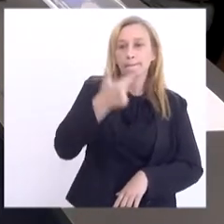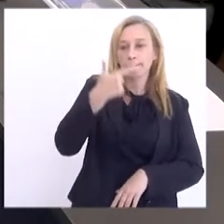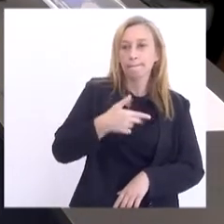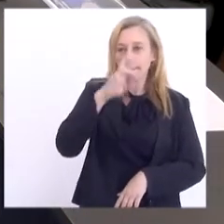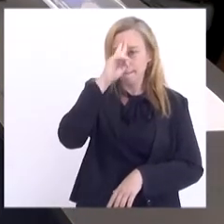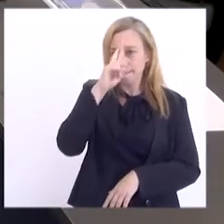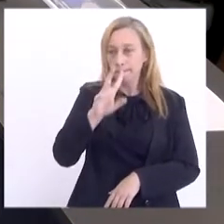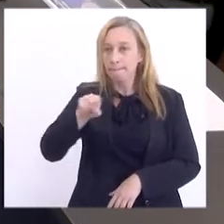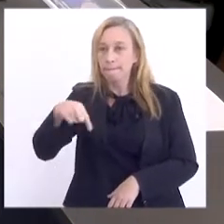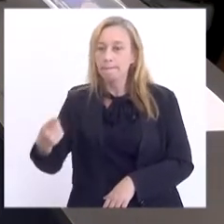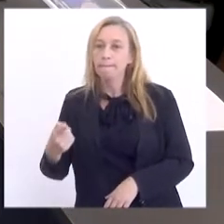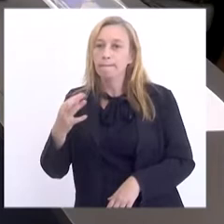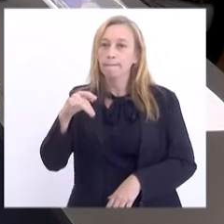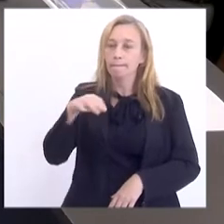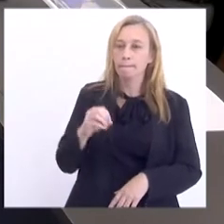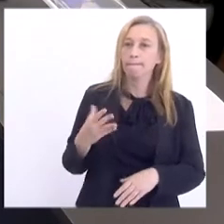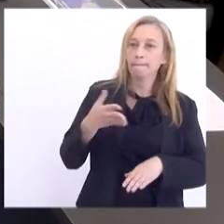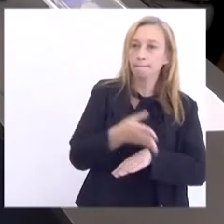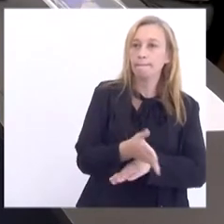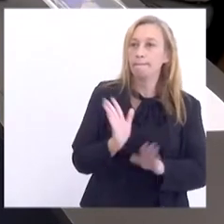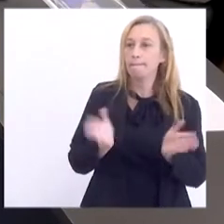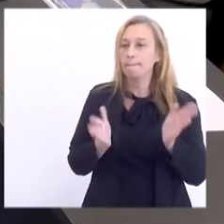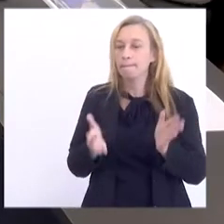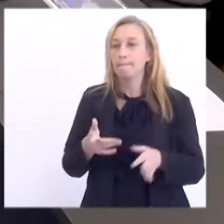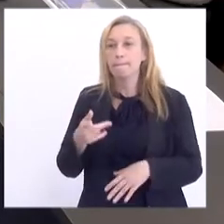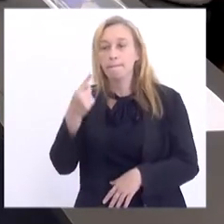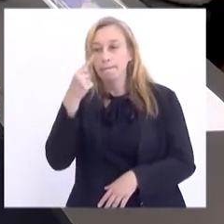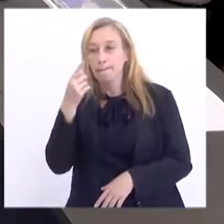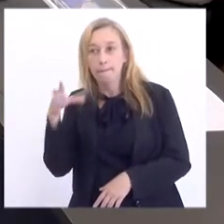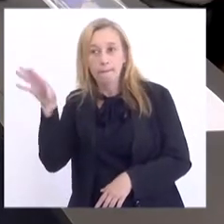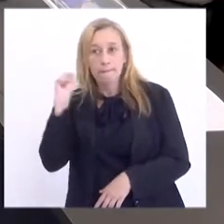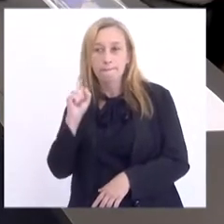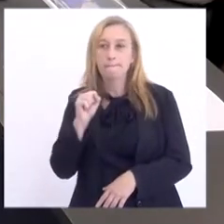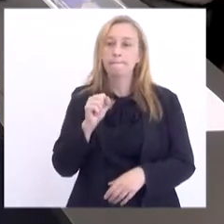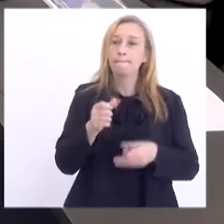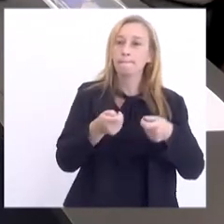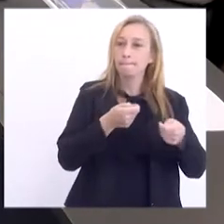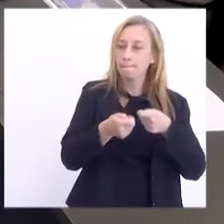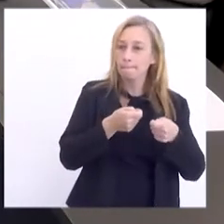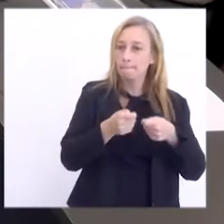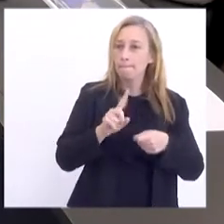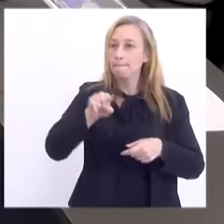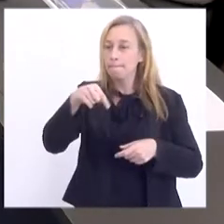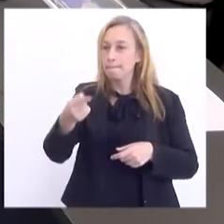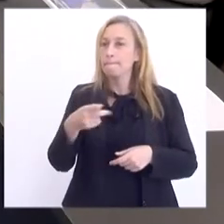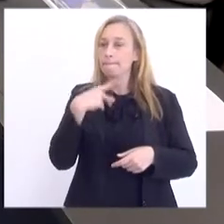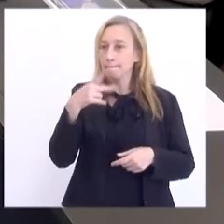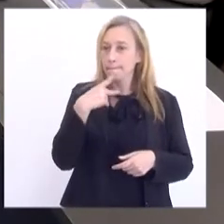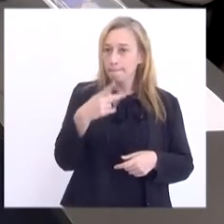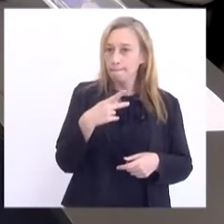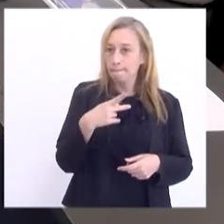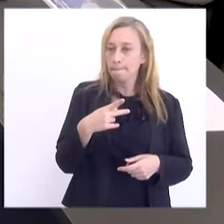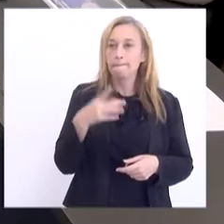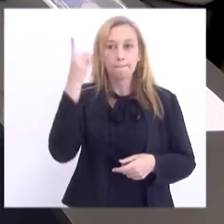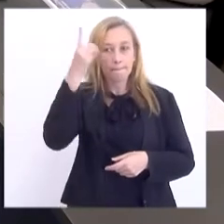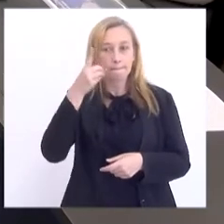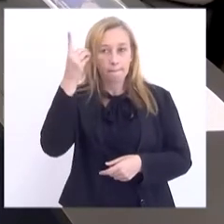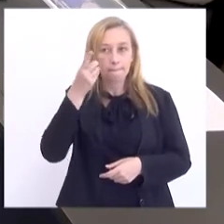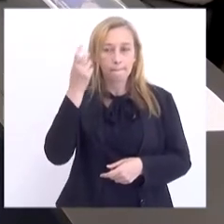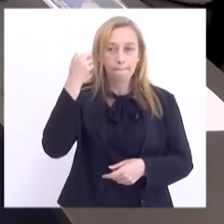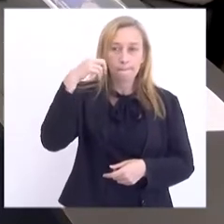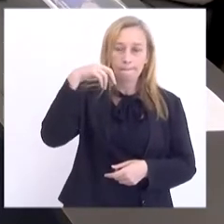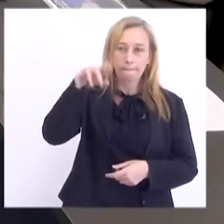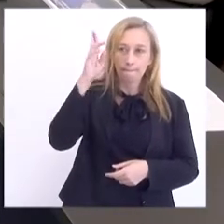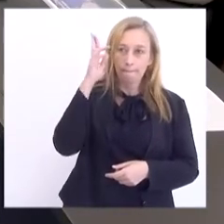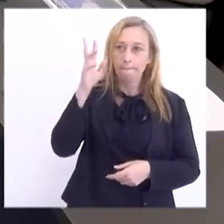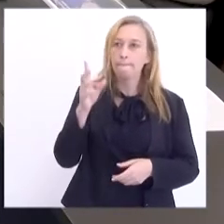depois o Pablo entra porque agora a gente vai ouvir a Controladoria e eu também vou complementar questão Deputado Aliomar sobre